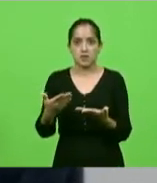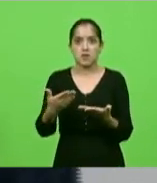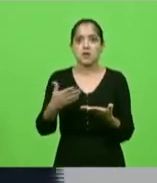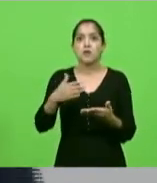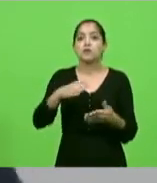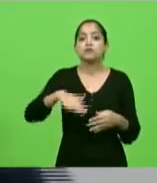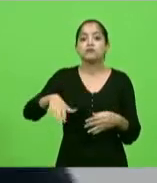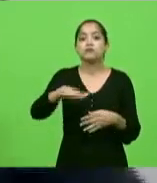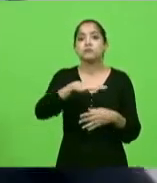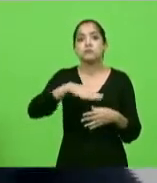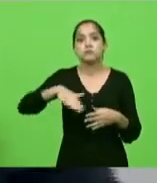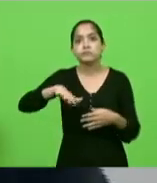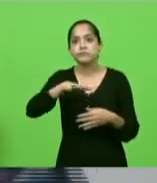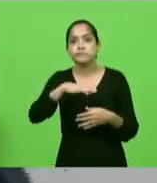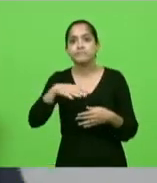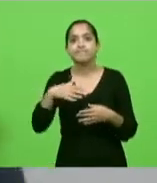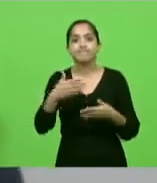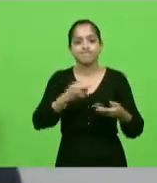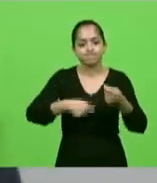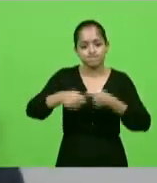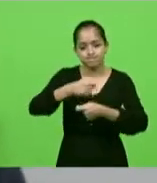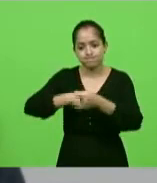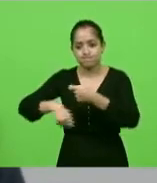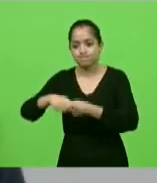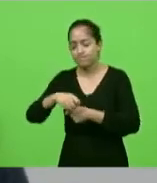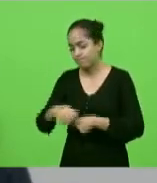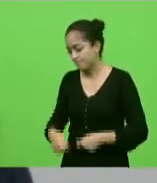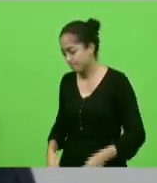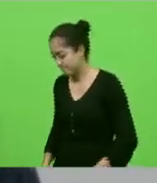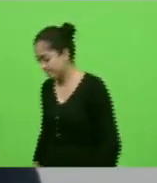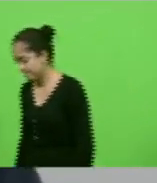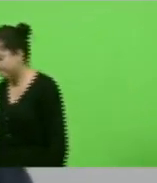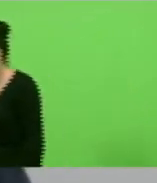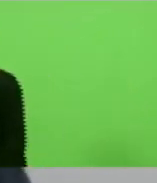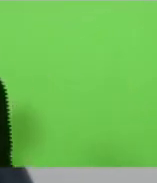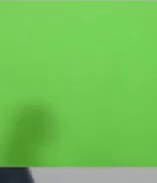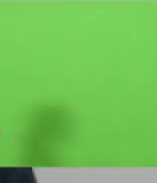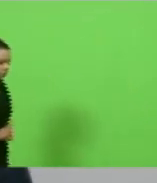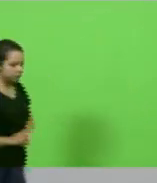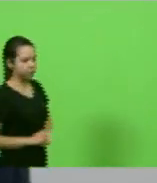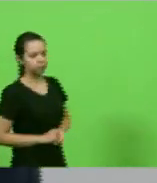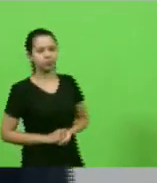mercado realmente esteja aquecido. Fecho aspas.